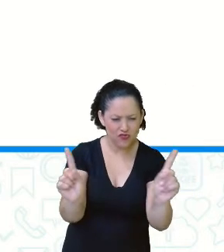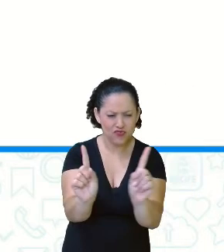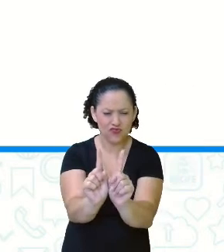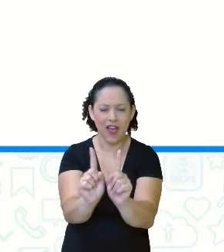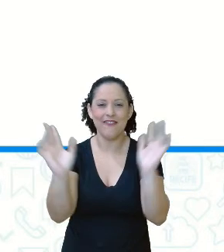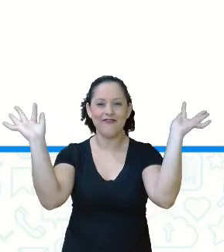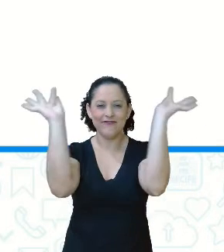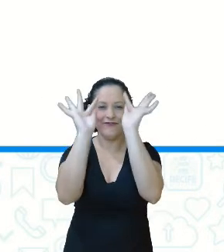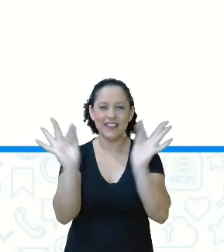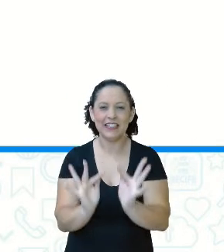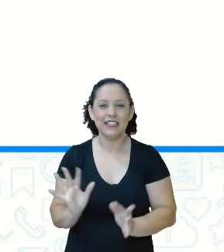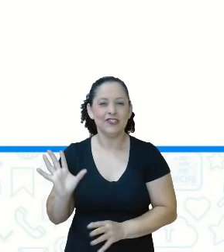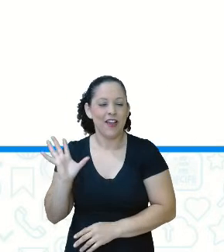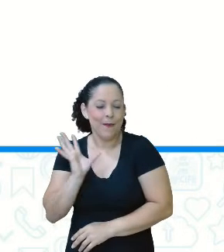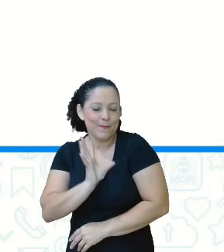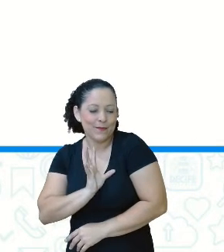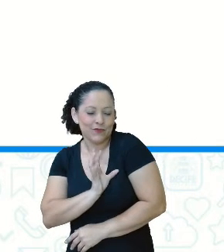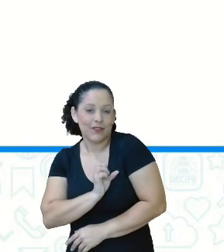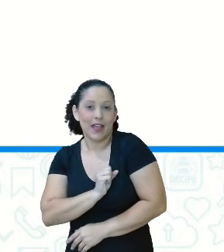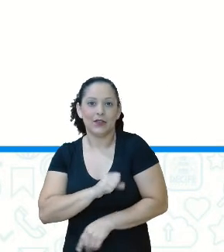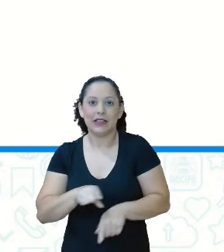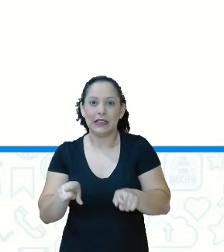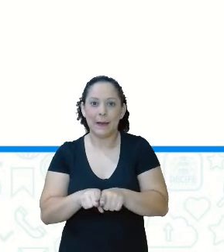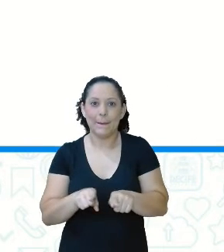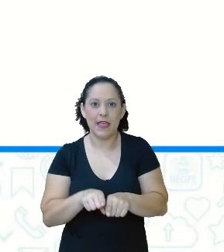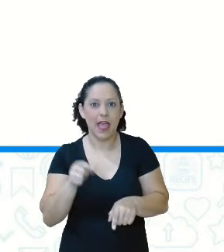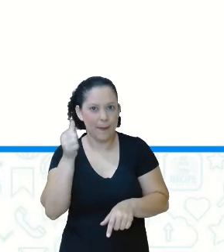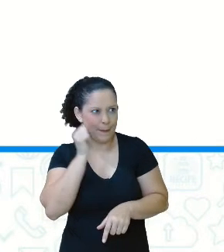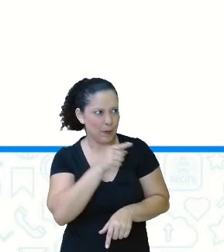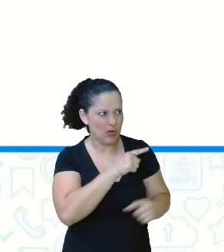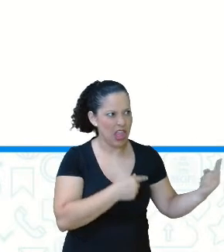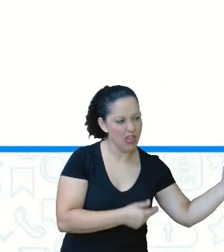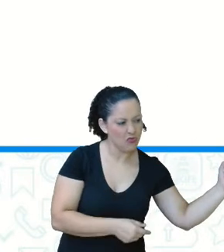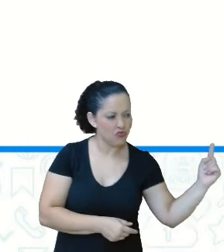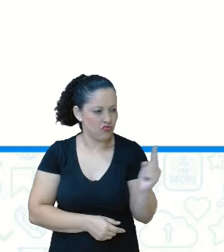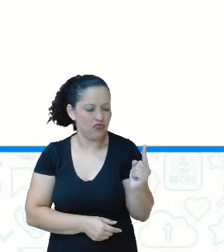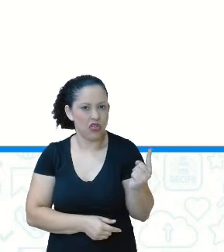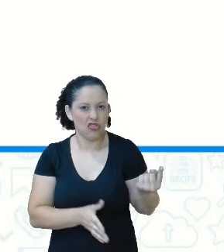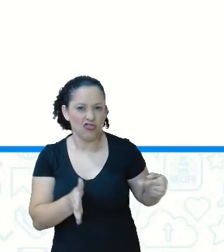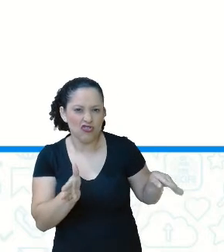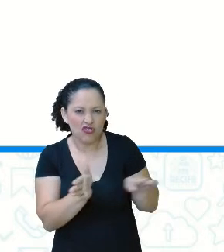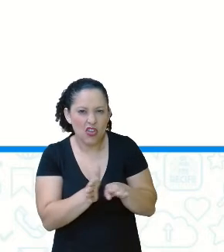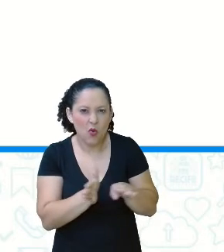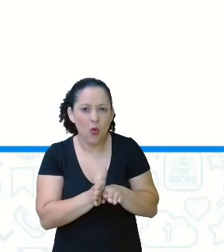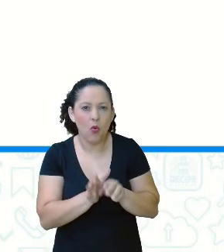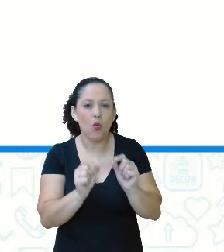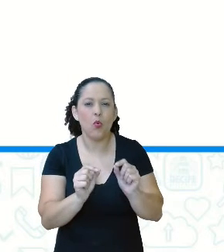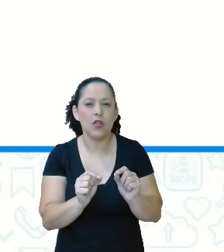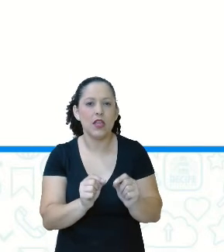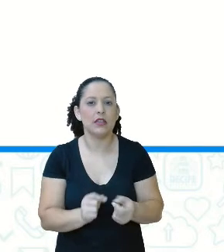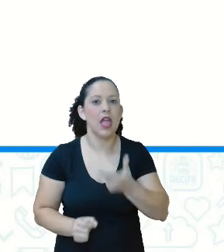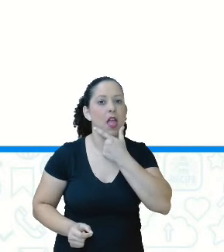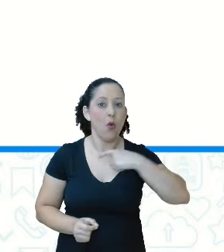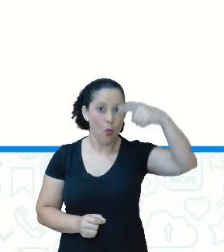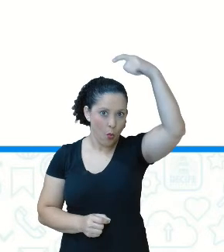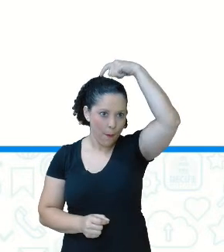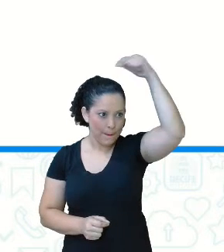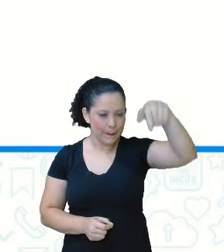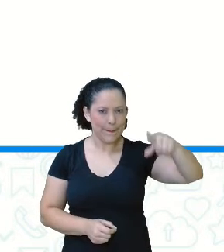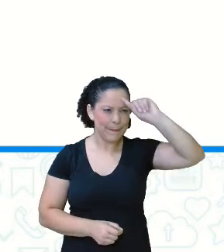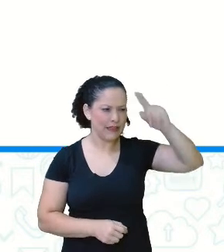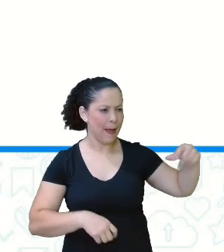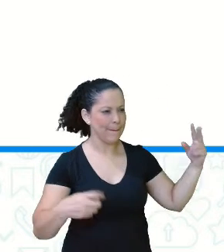apaixonados. A madrasta também foi convidada. Mas mal chegou à festa e foi logo presa pelos soldados do príncipe. E